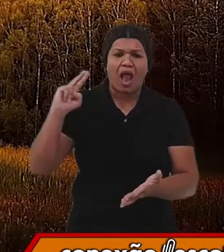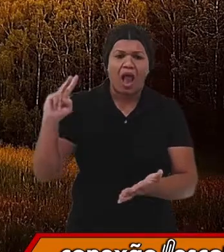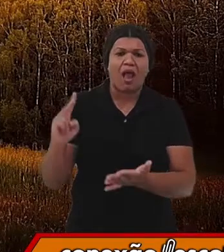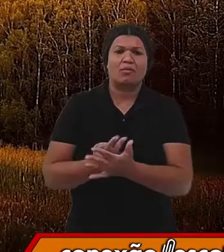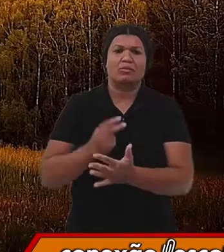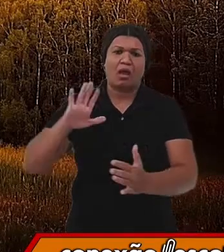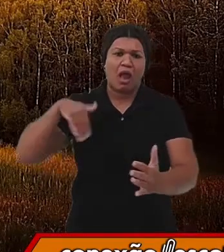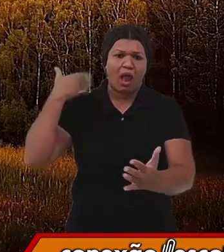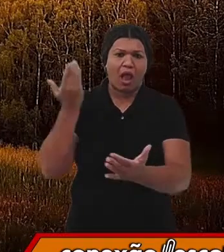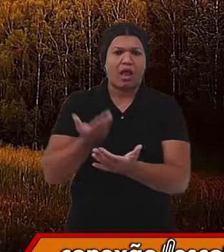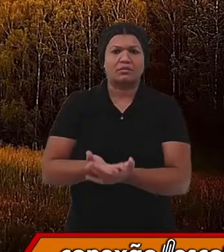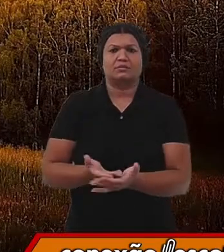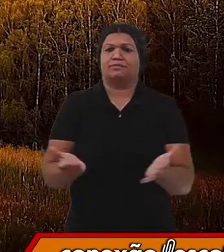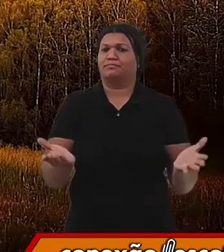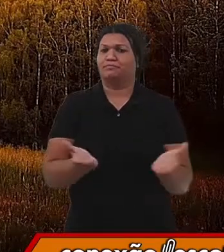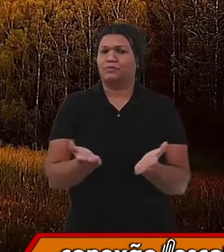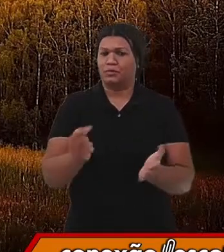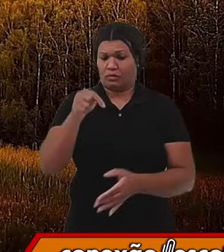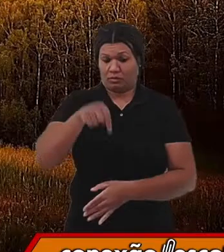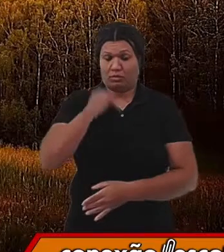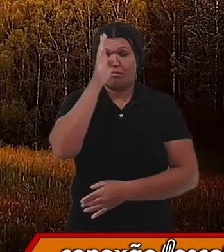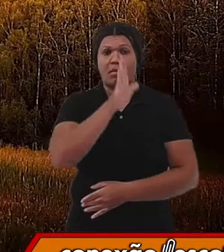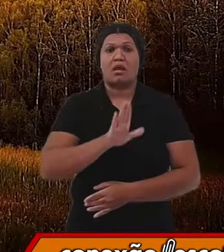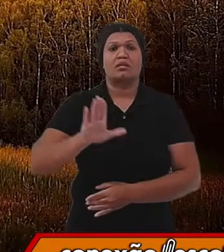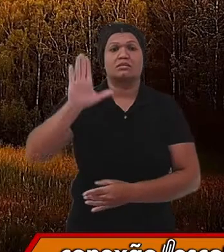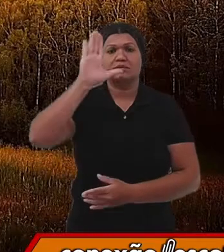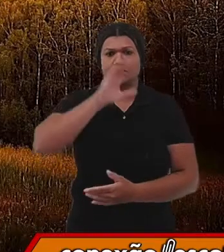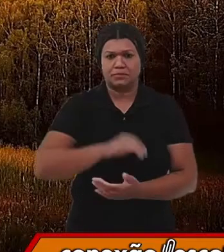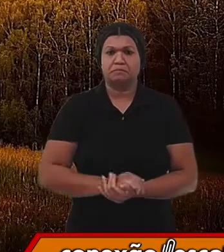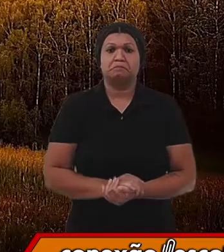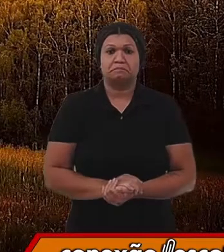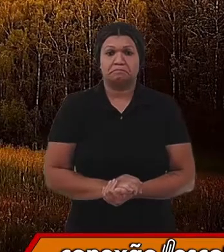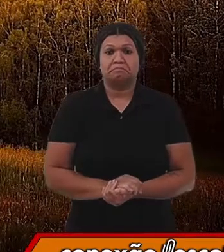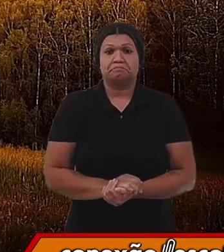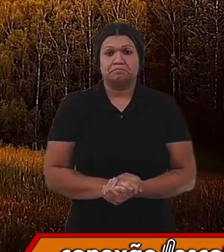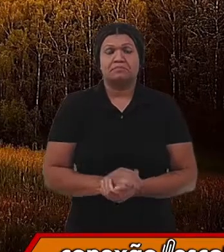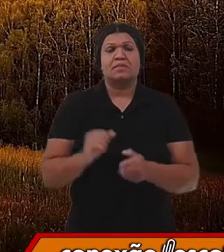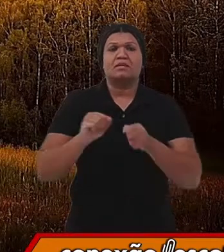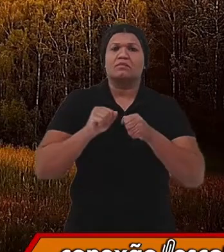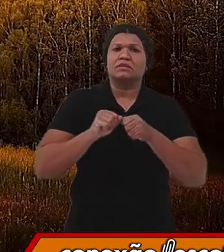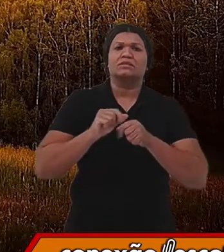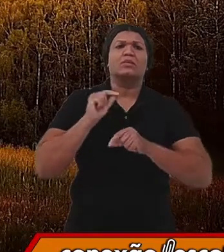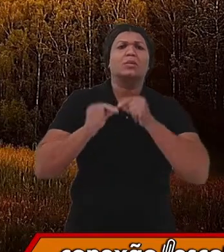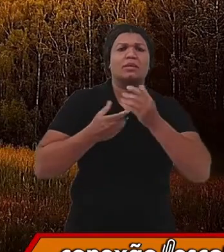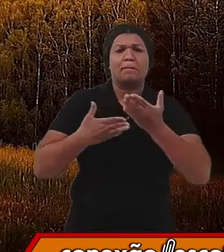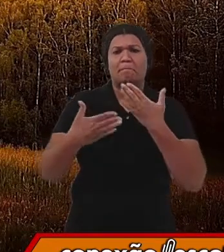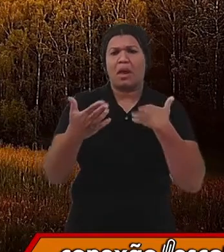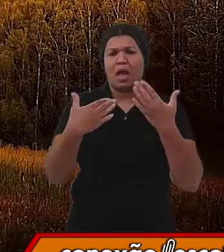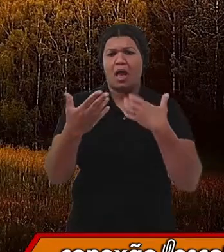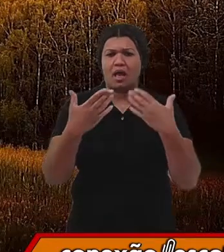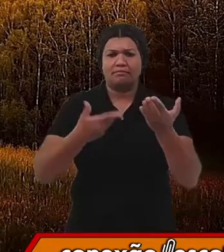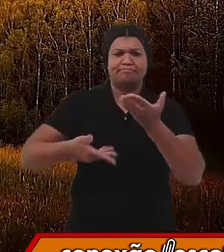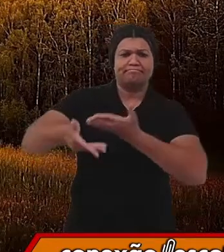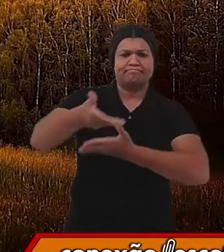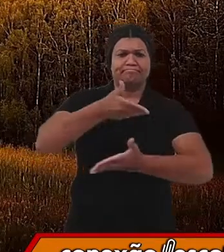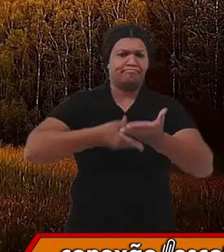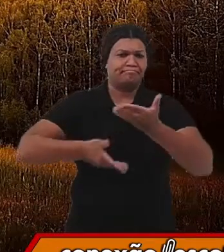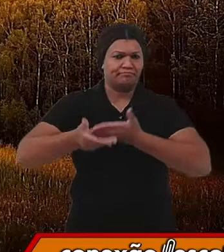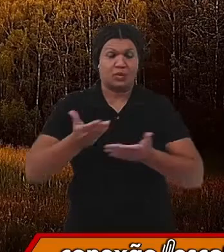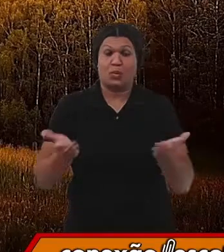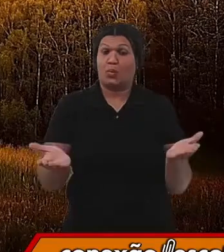ainda acontece no Brasil. Para fazer esse diálogo, essa conversa nesse dia de